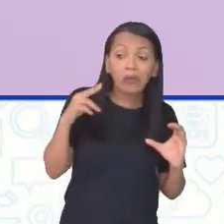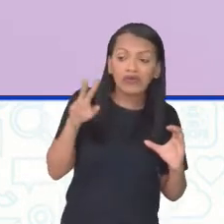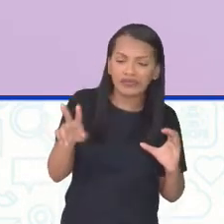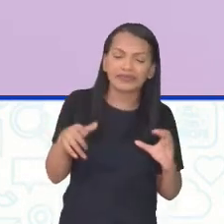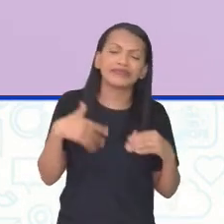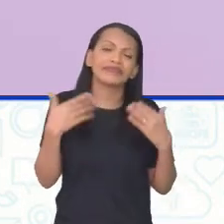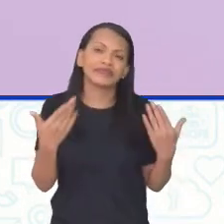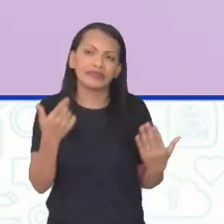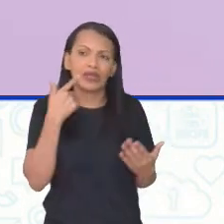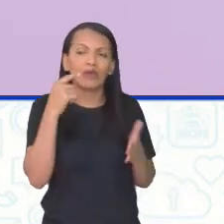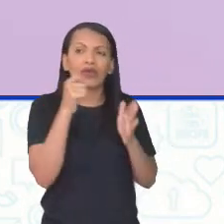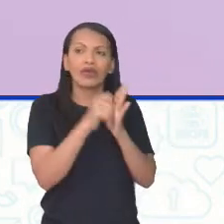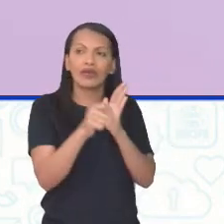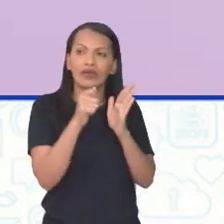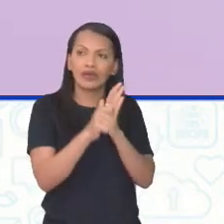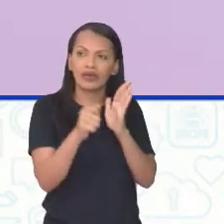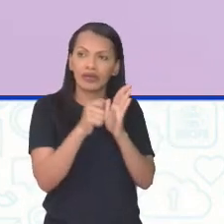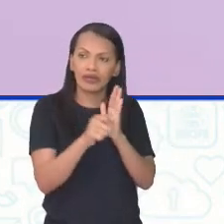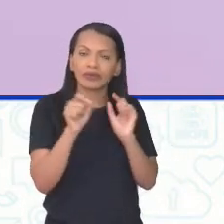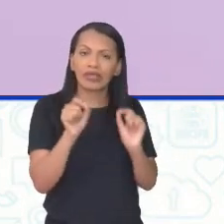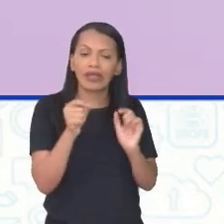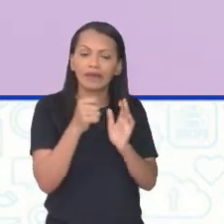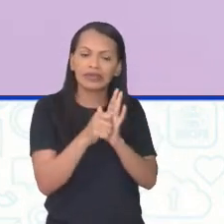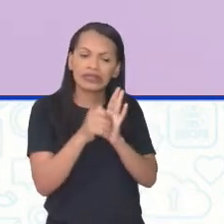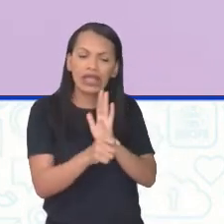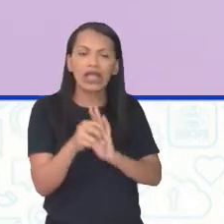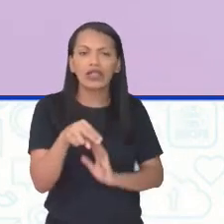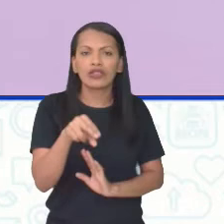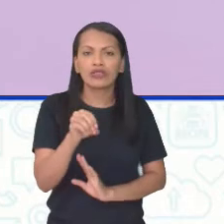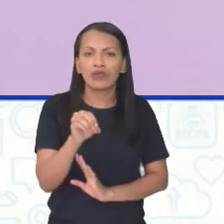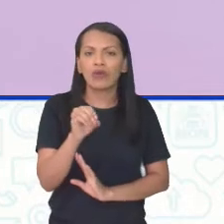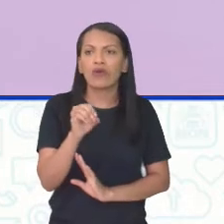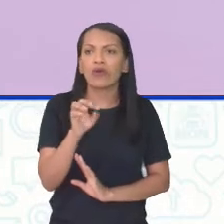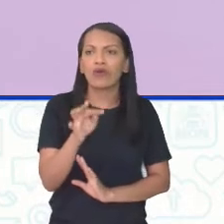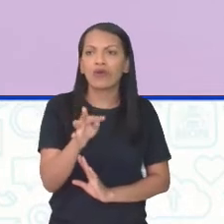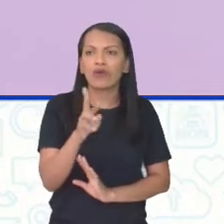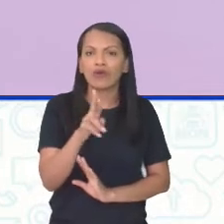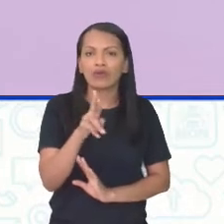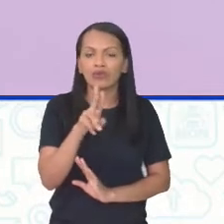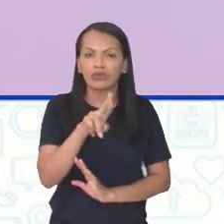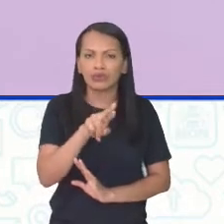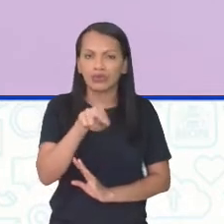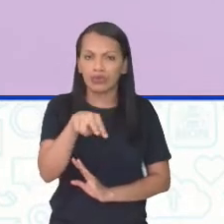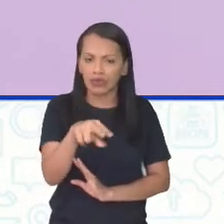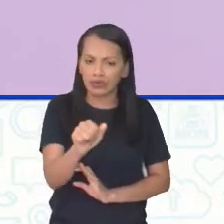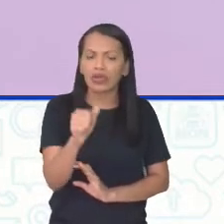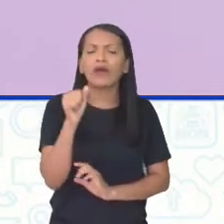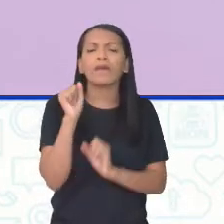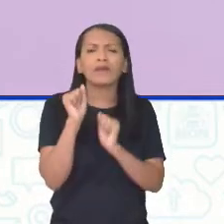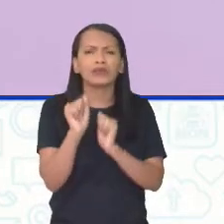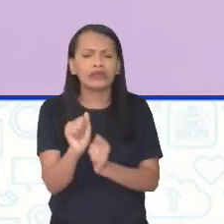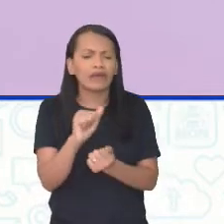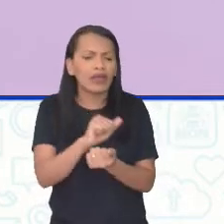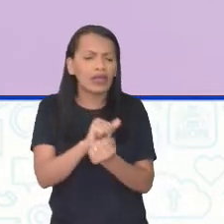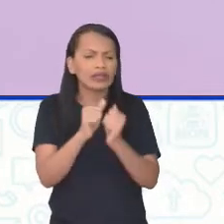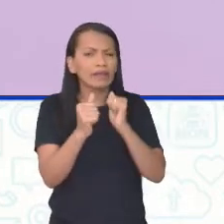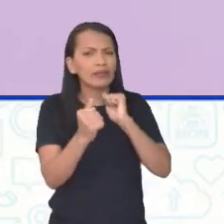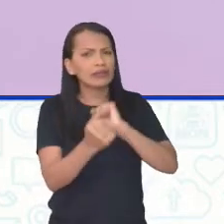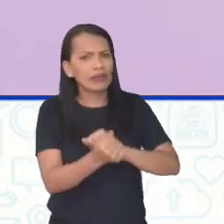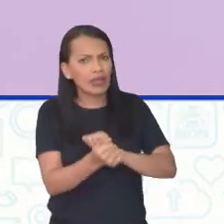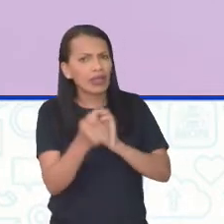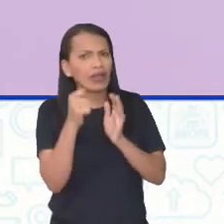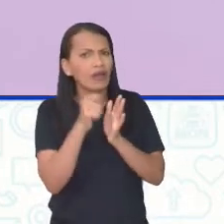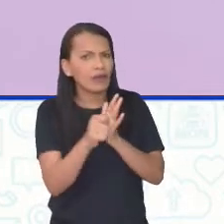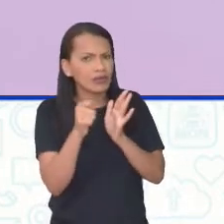era chamada de escrita noturna. E aí Braille, muito esperto, percebeu que poderia adaptar essa escrita